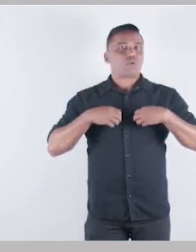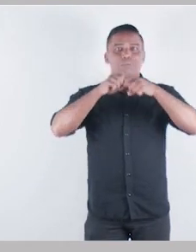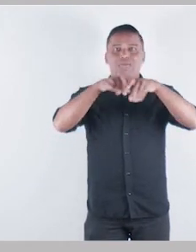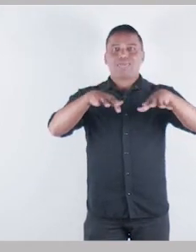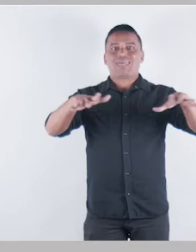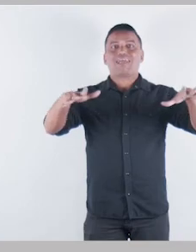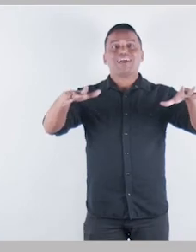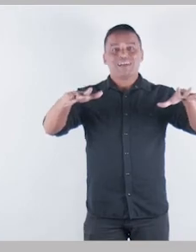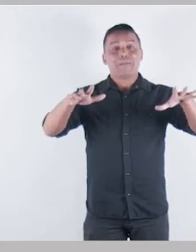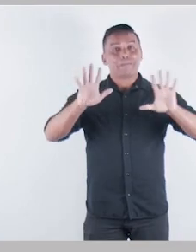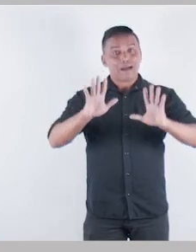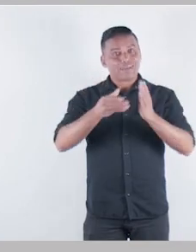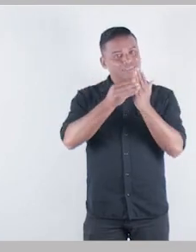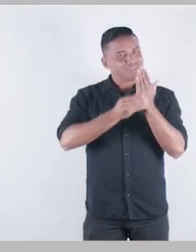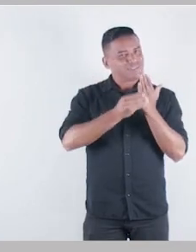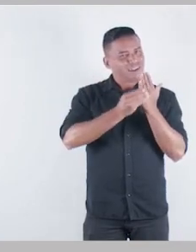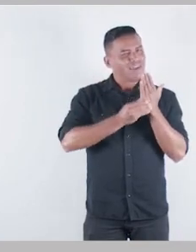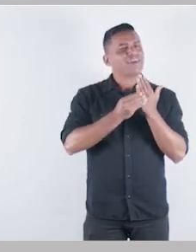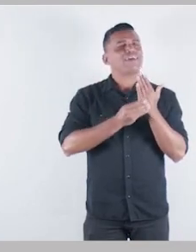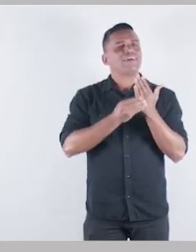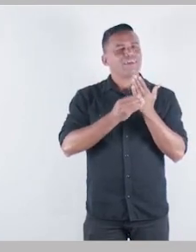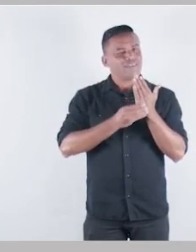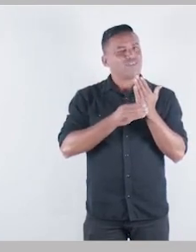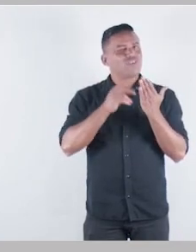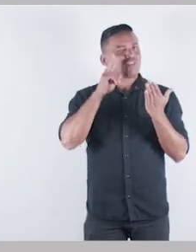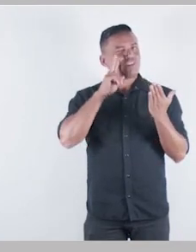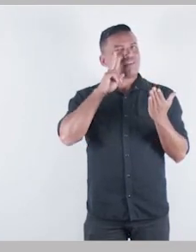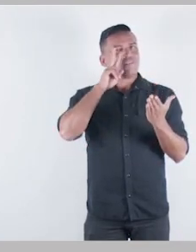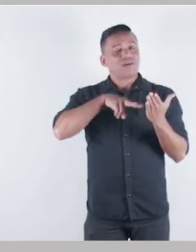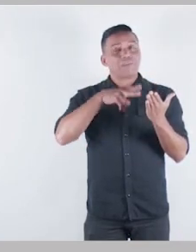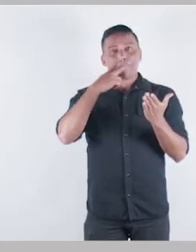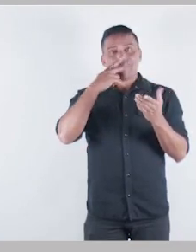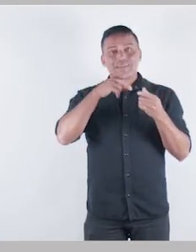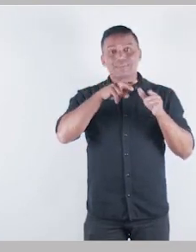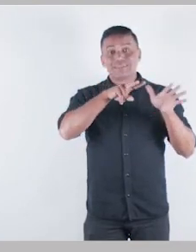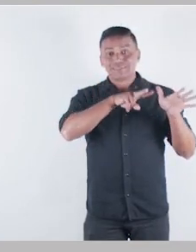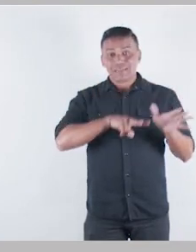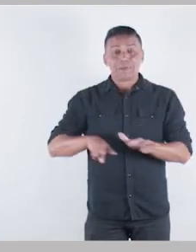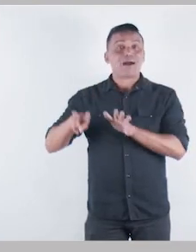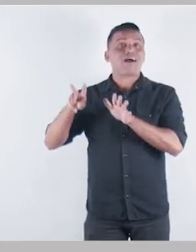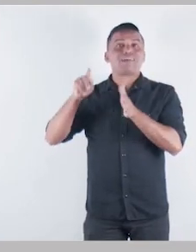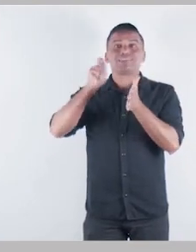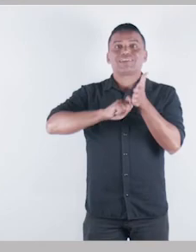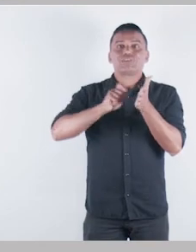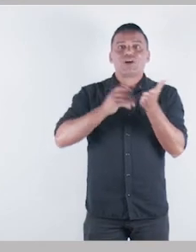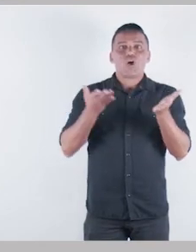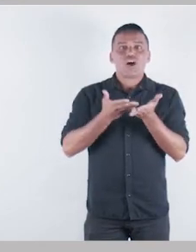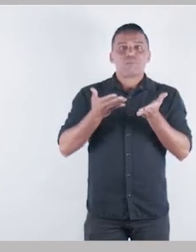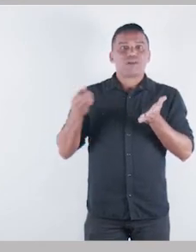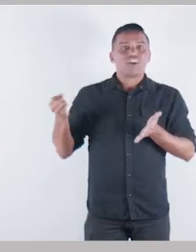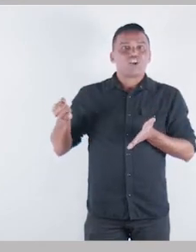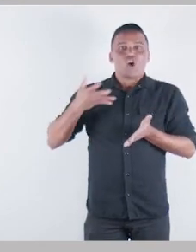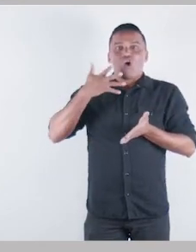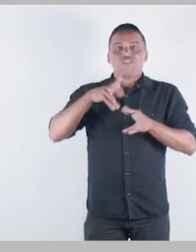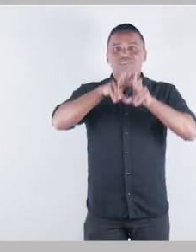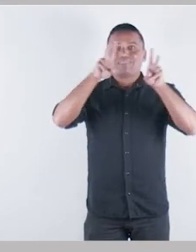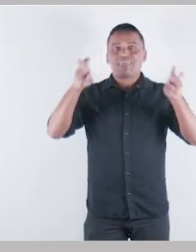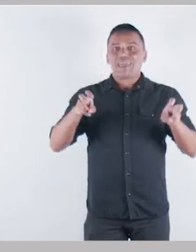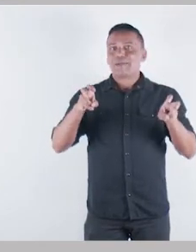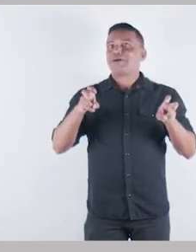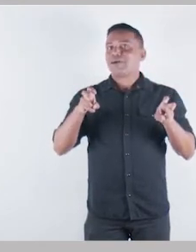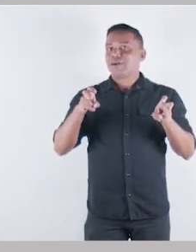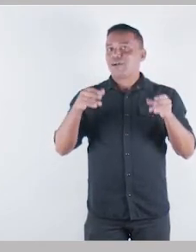geral, é um livro que você tem a impressão que foi escrito essa semana, de tão atual que são os seus textos. Eu acho